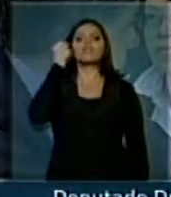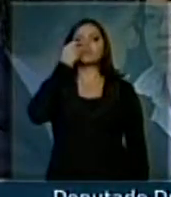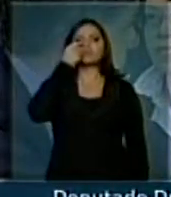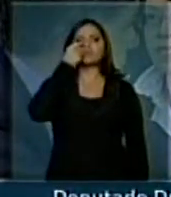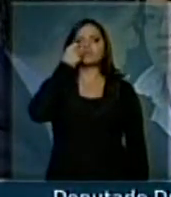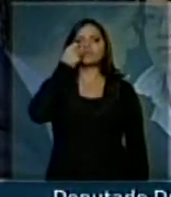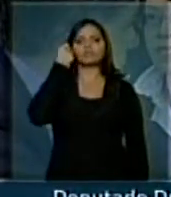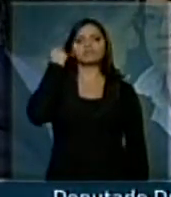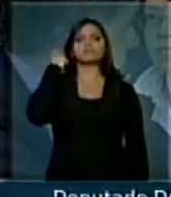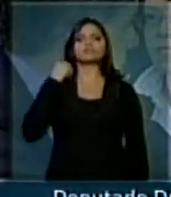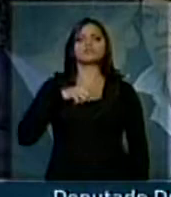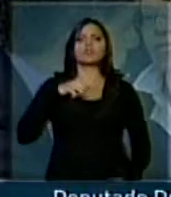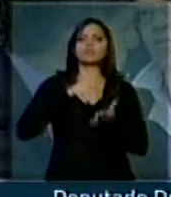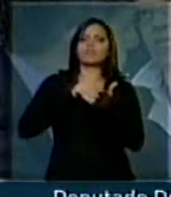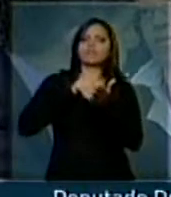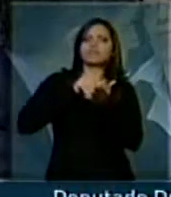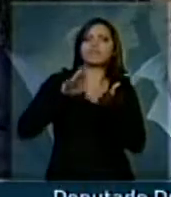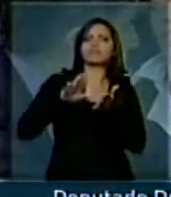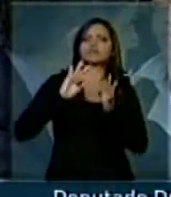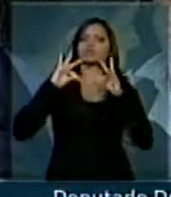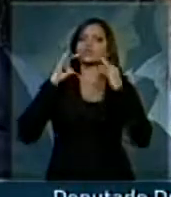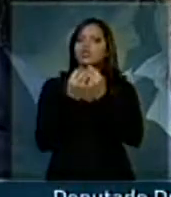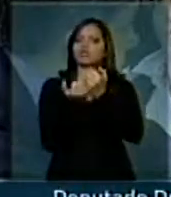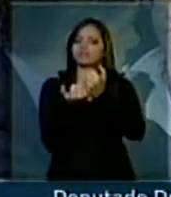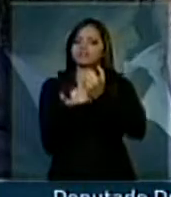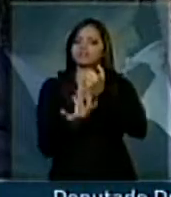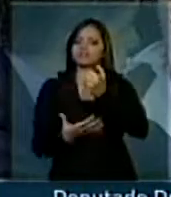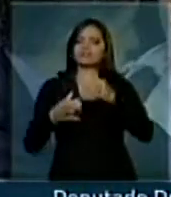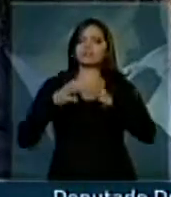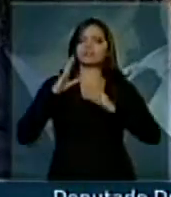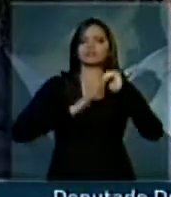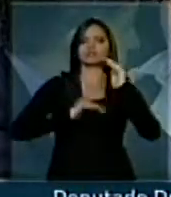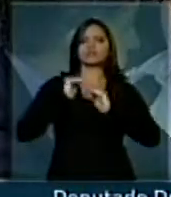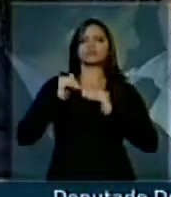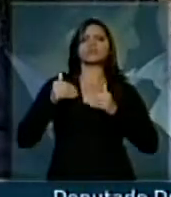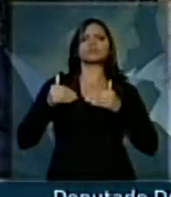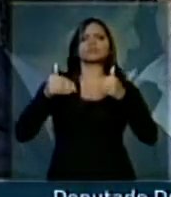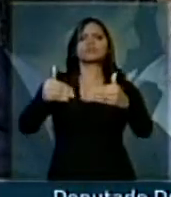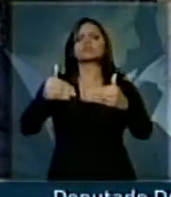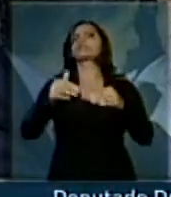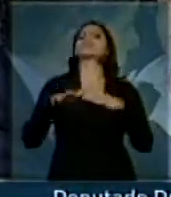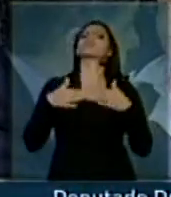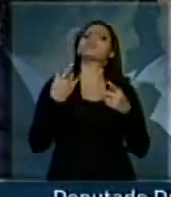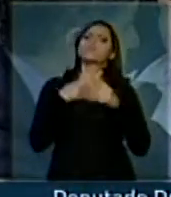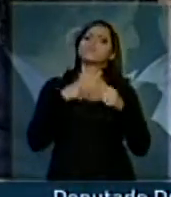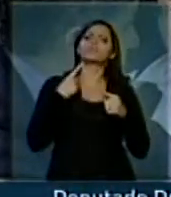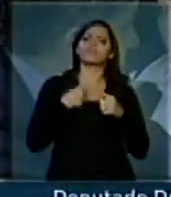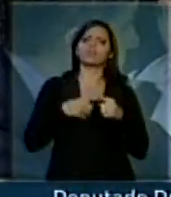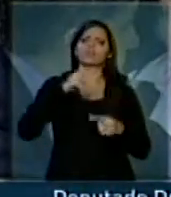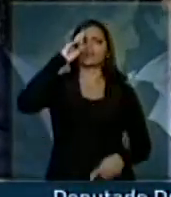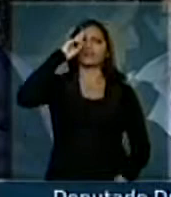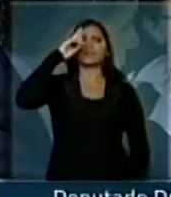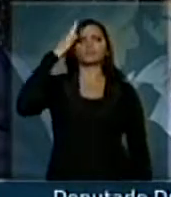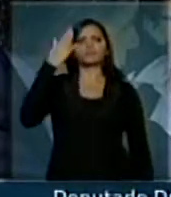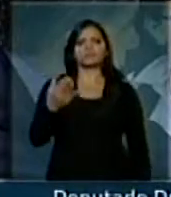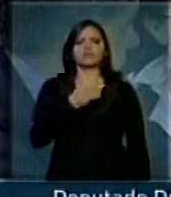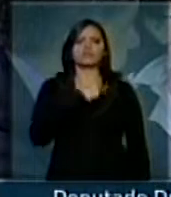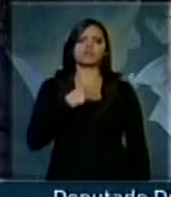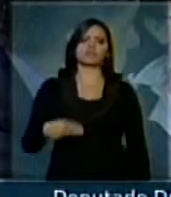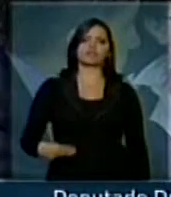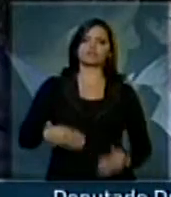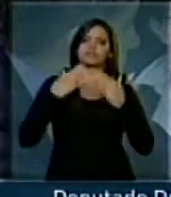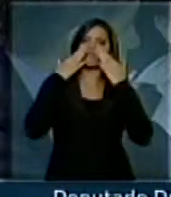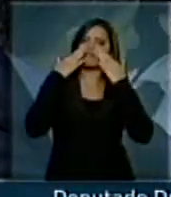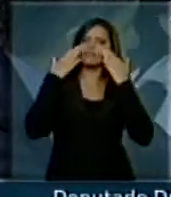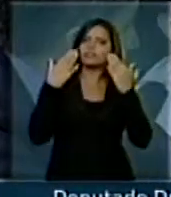fato de ter havido a demissão de toda a cúpula do Ministério. Qual é a razão, portanto, que Vossa Excelência